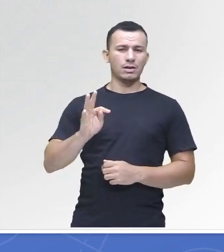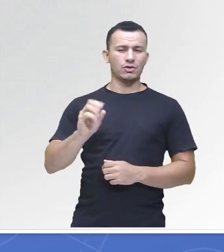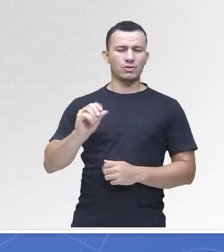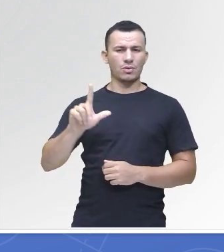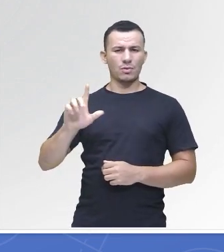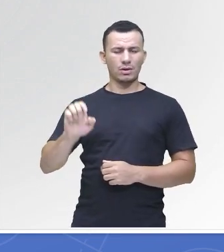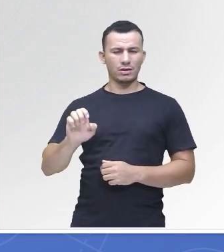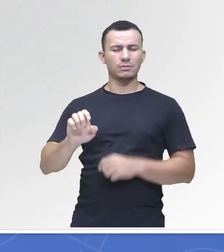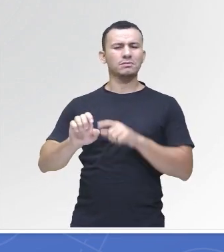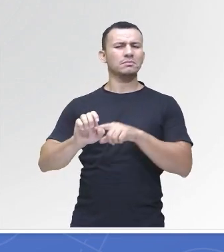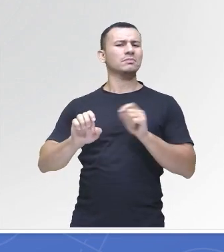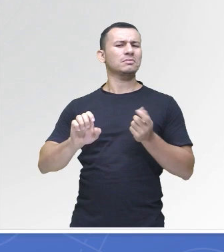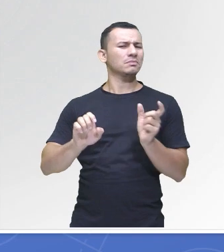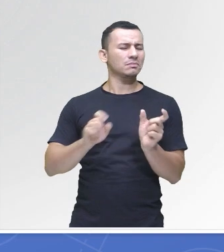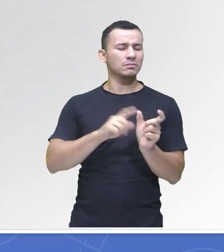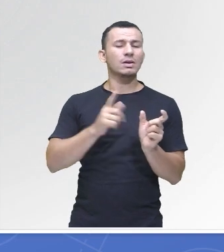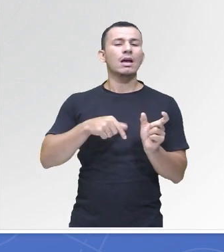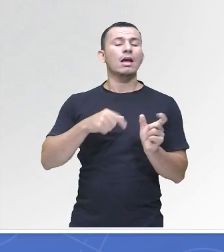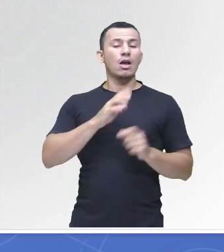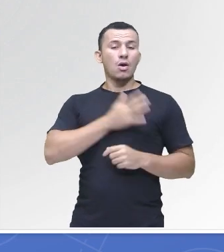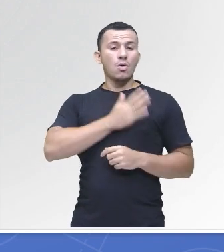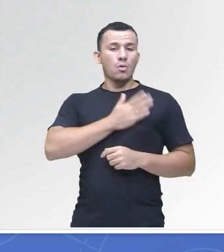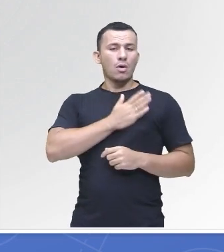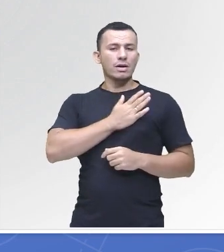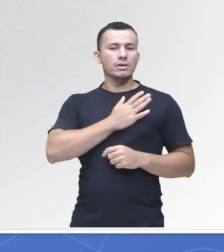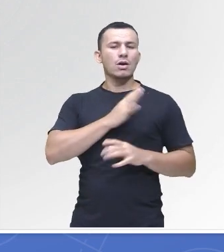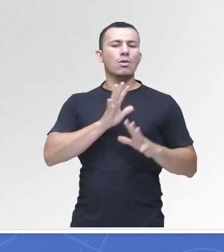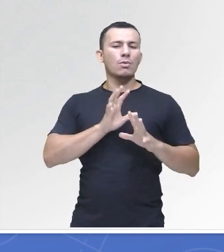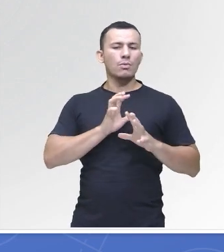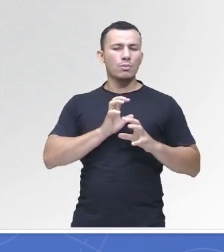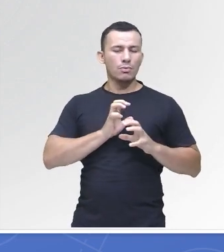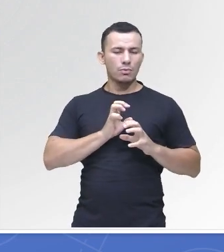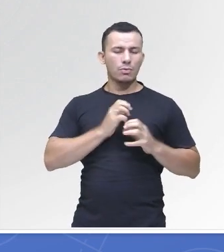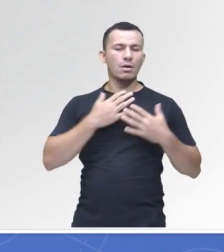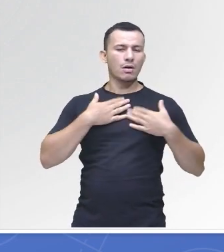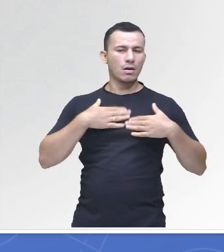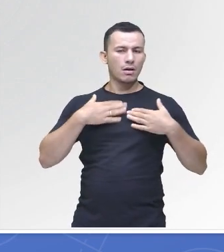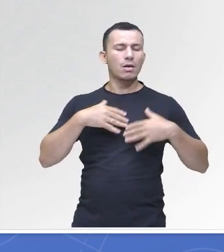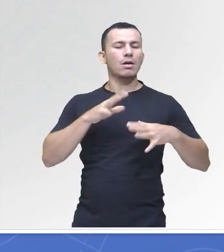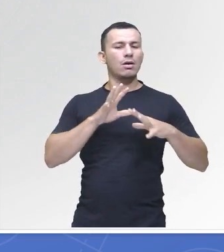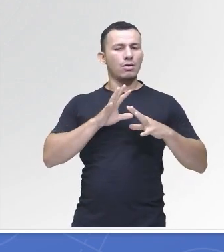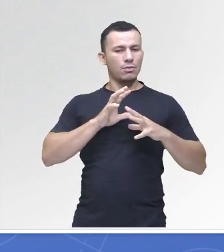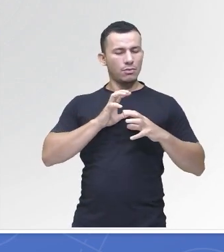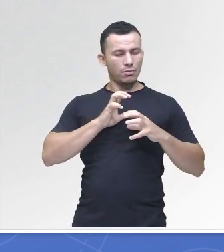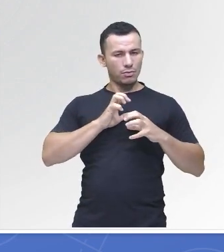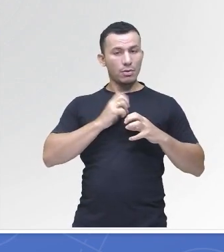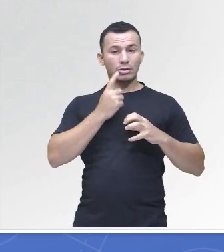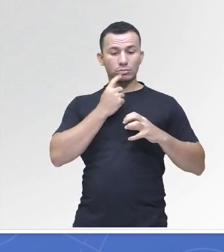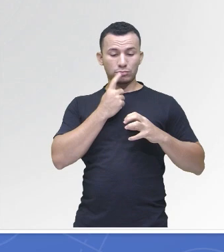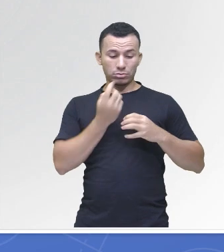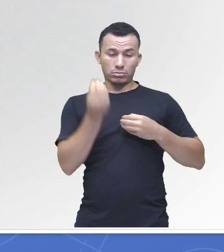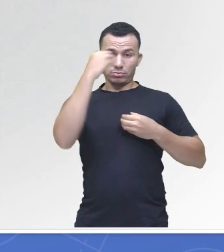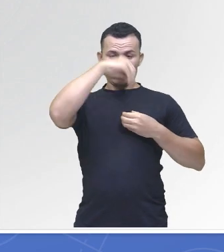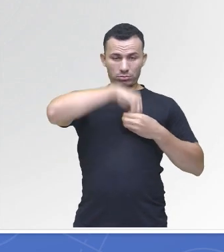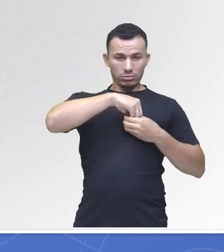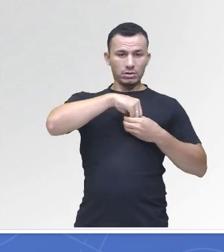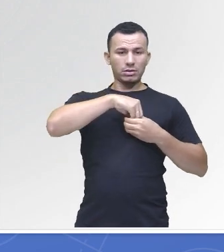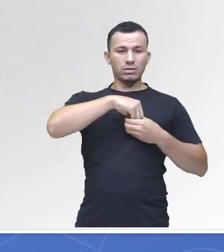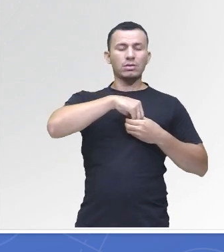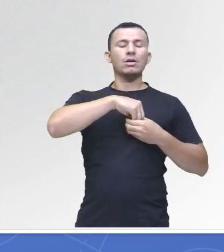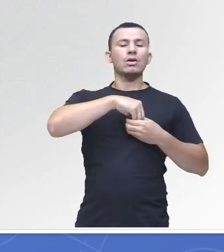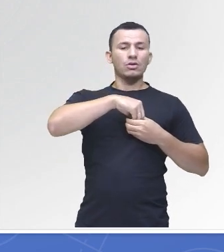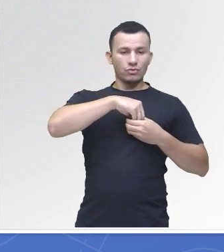coração relaxa e o sangue entra. Então, relaxou, o sangue entrou e aí,